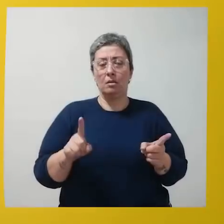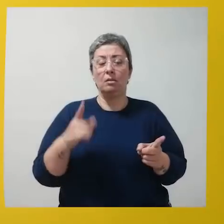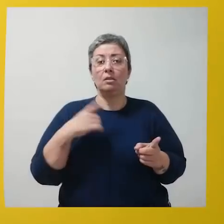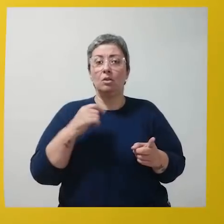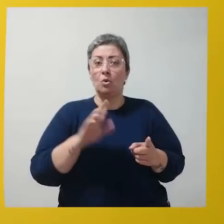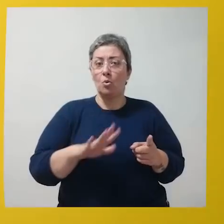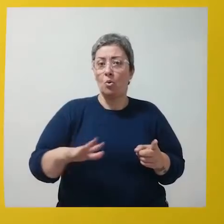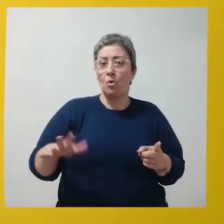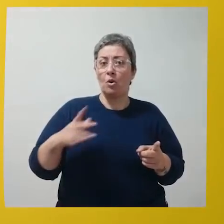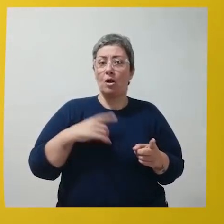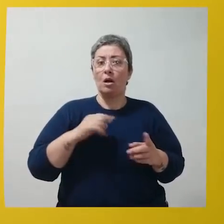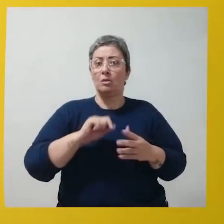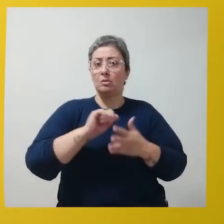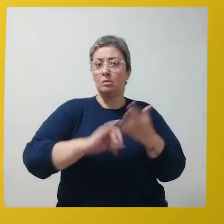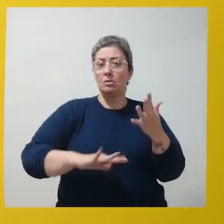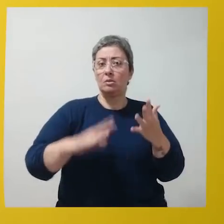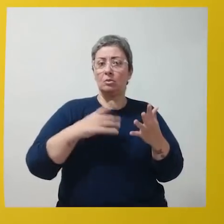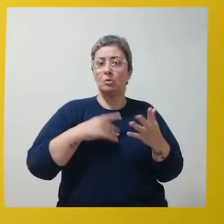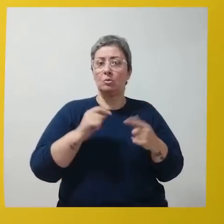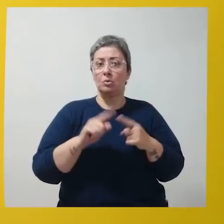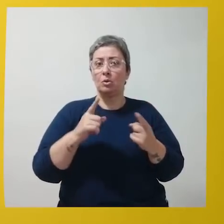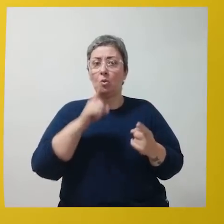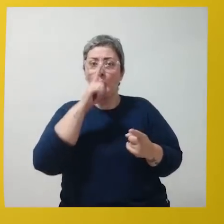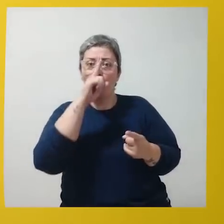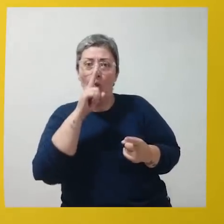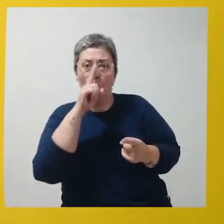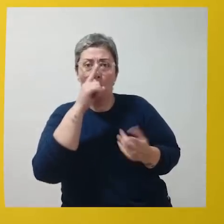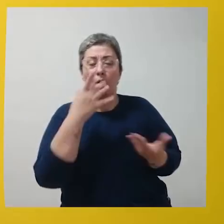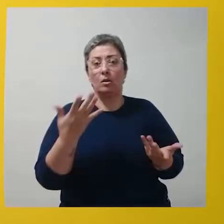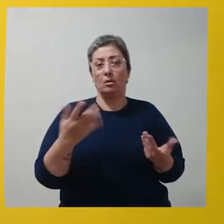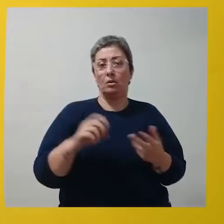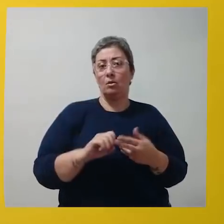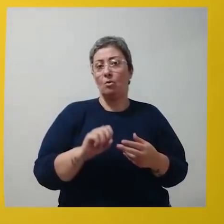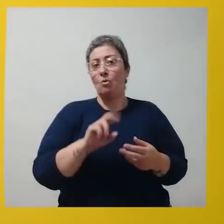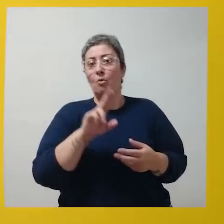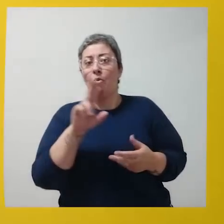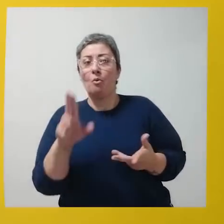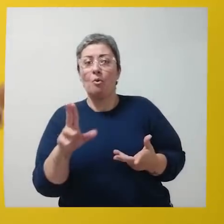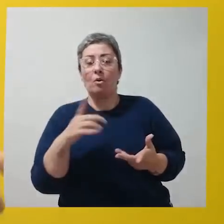criança faça as atividades que coloquem ela em risco